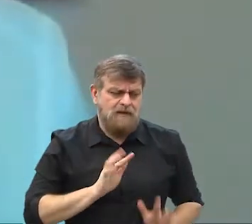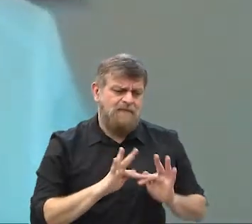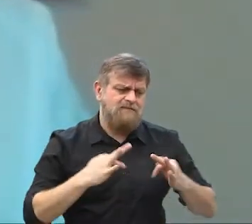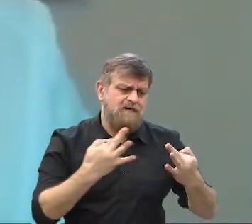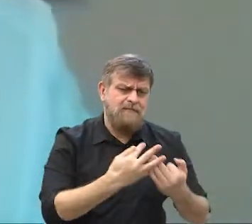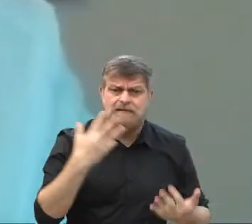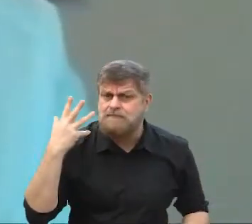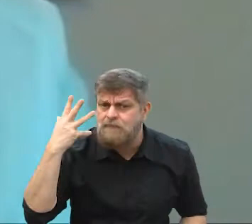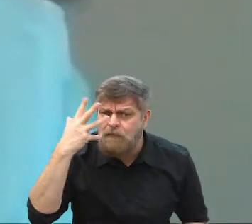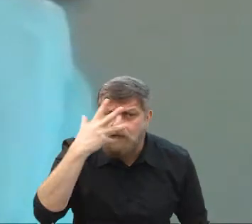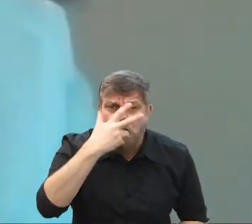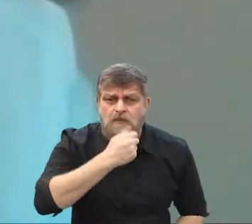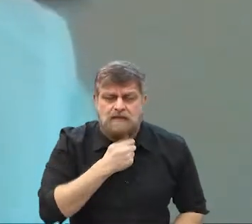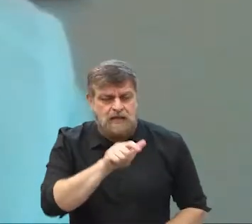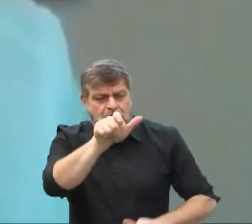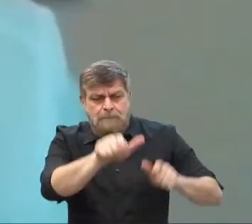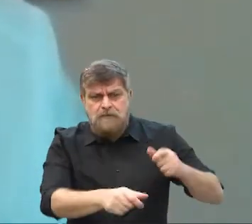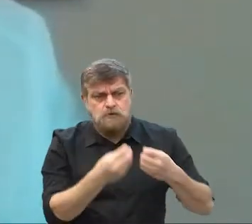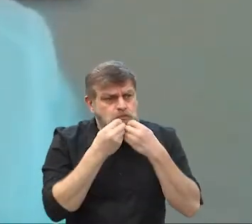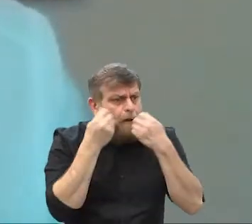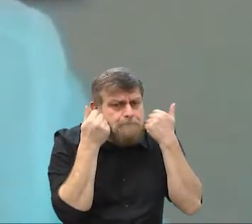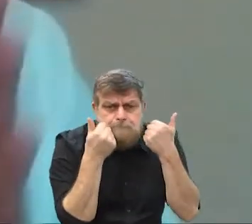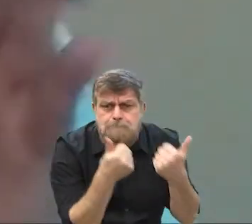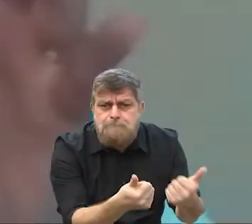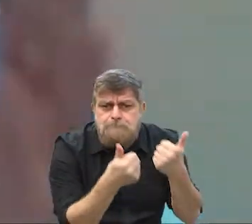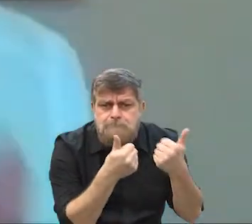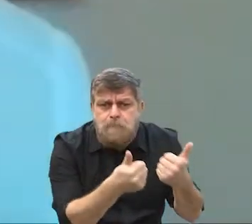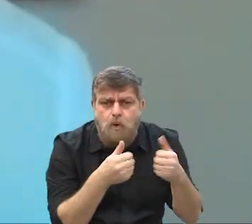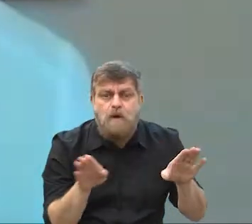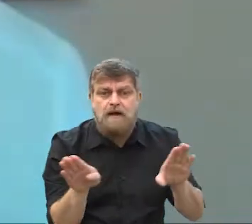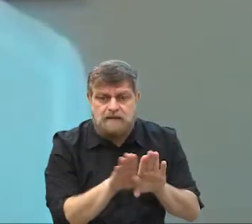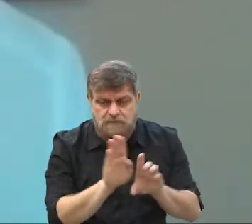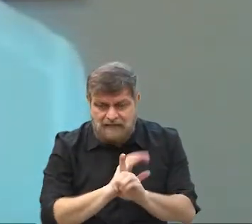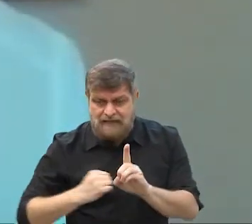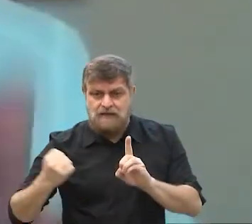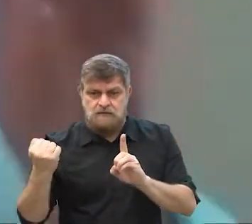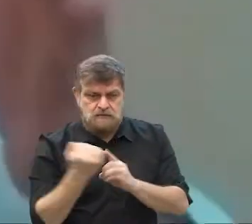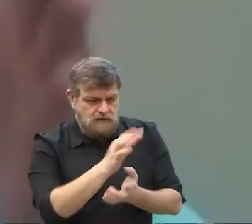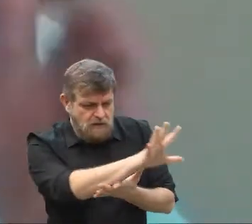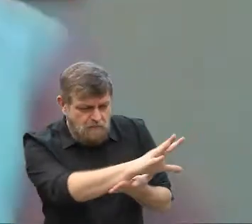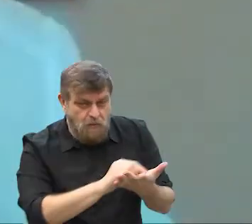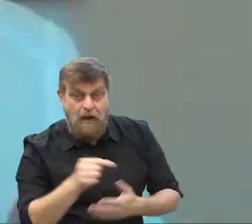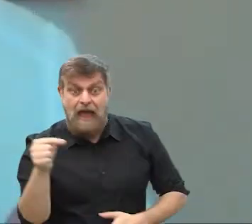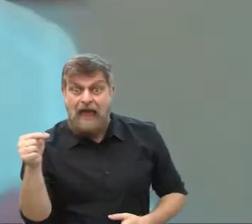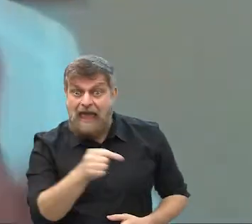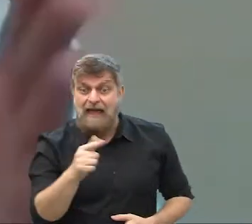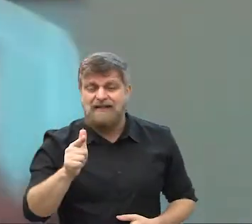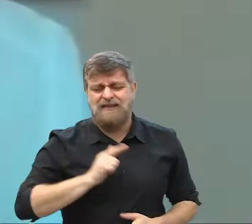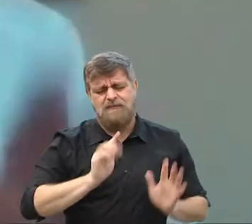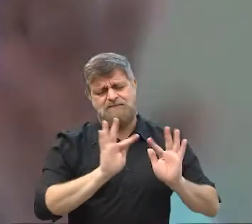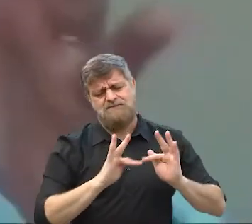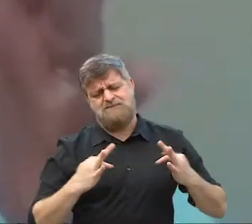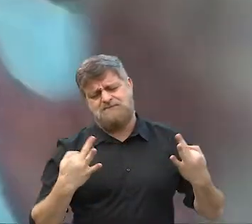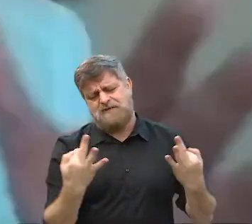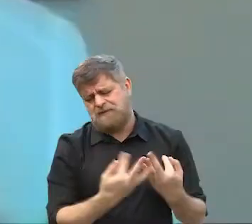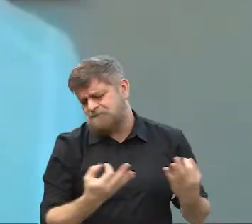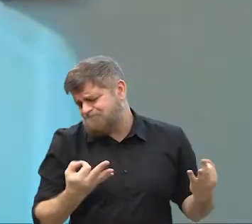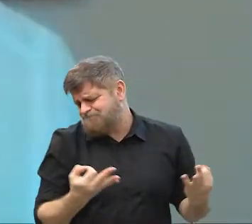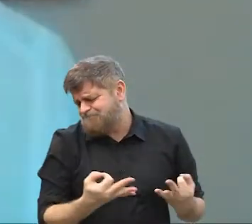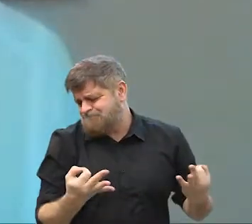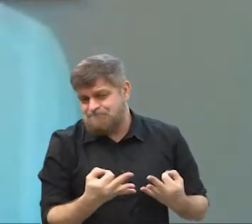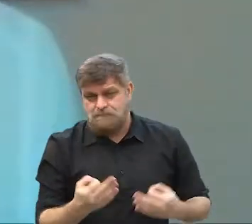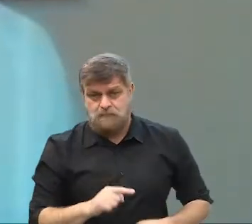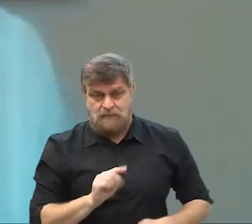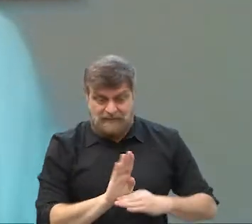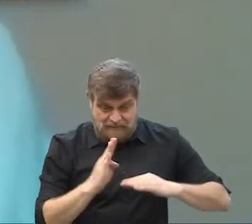bonita, pessoas de bem, pessoas que são exemplos para a sociedade. Ele deixou uma família muito bonita, estabelecida